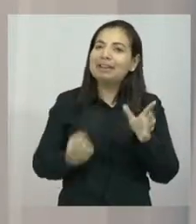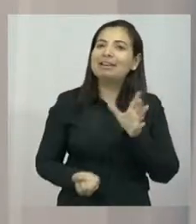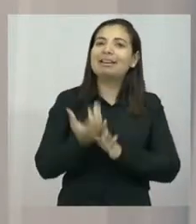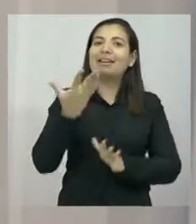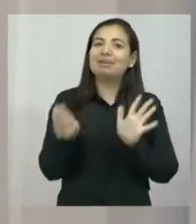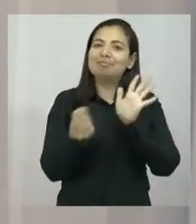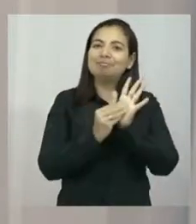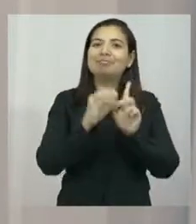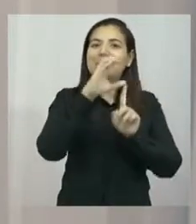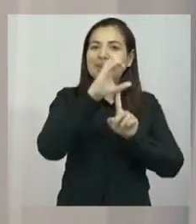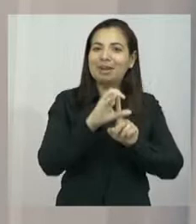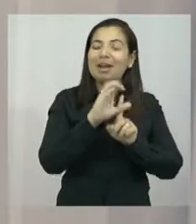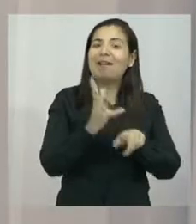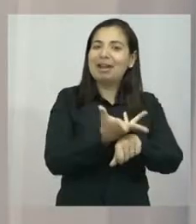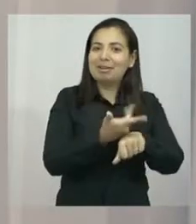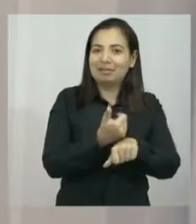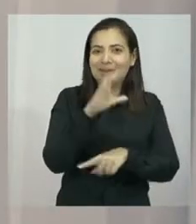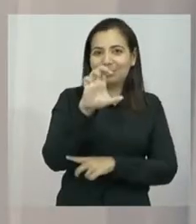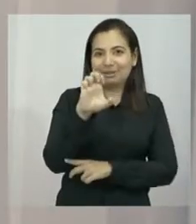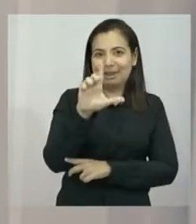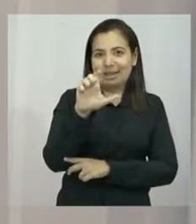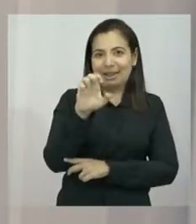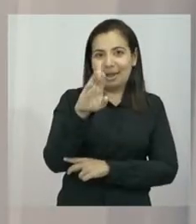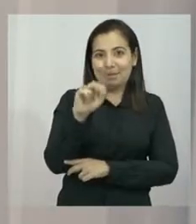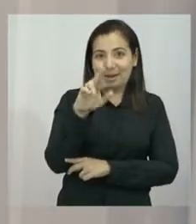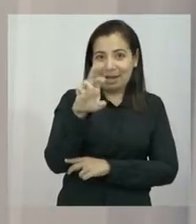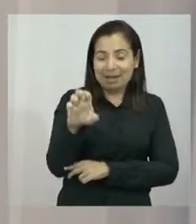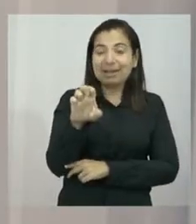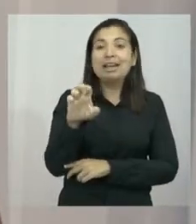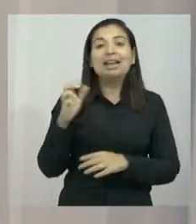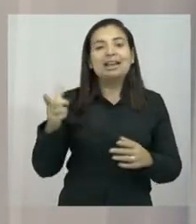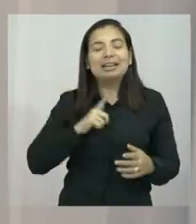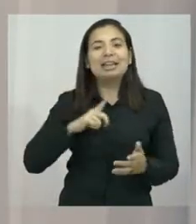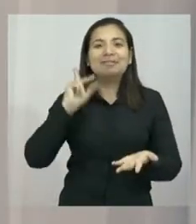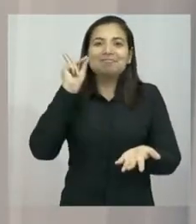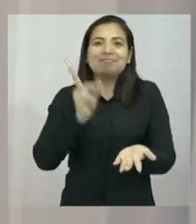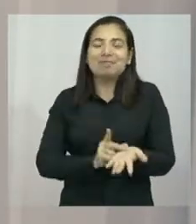tornar real o nosso sonho, uhum, né, que é realmente